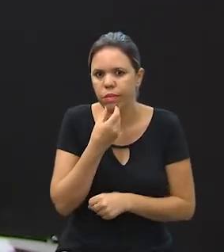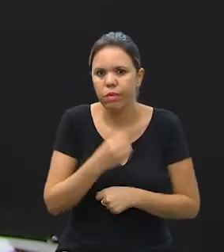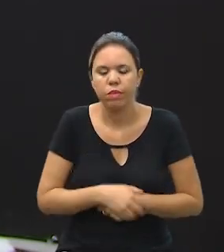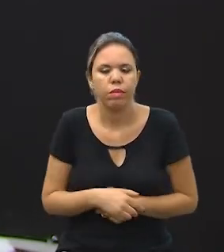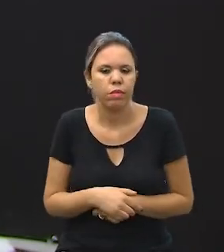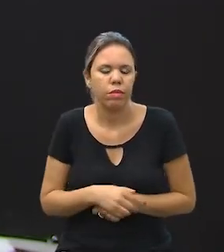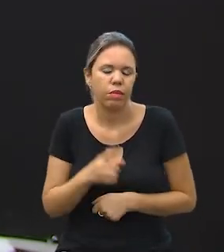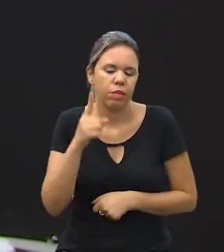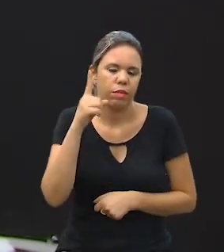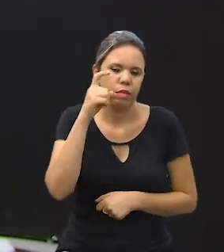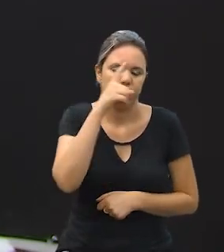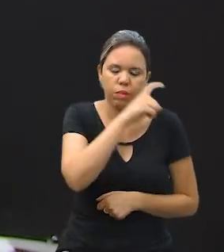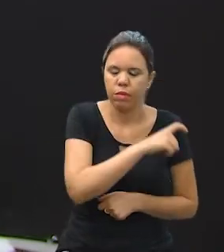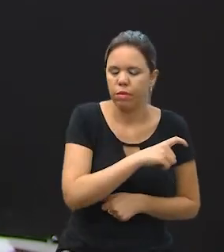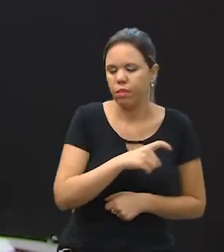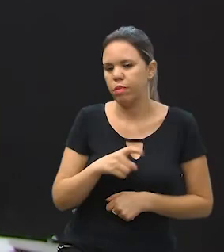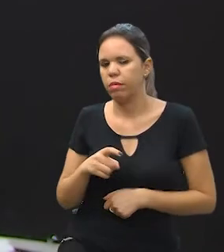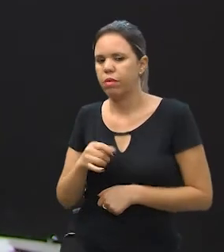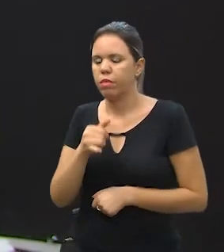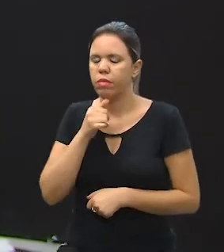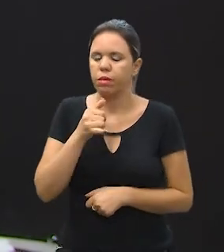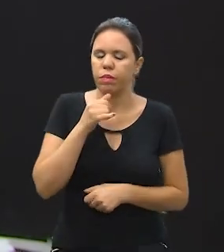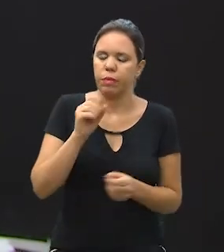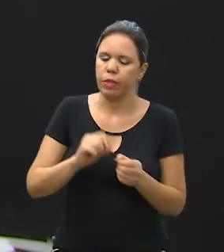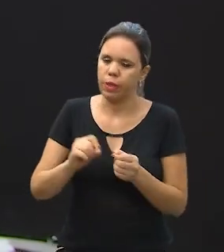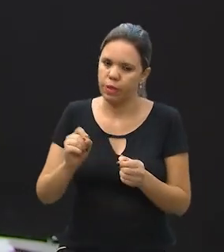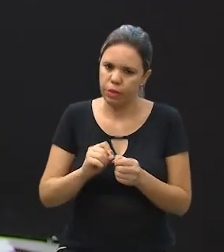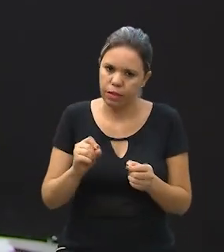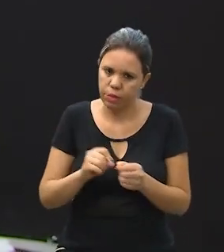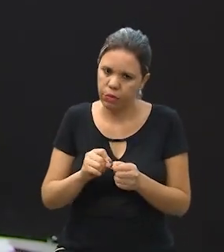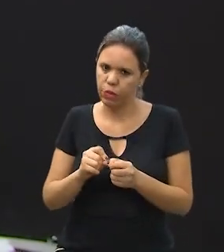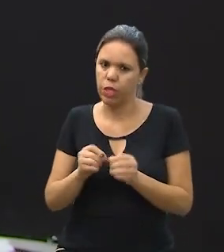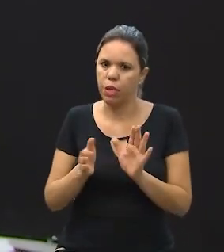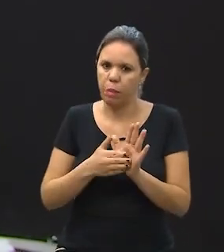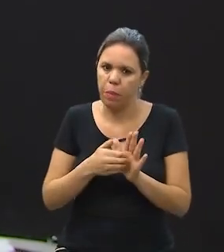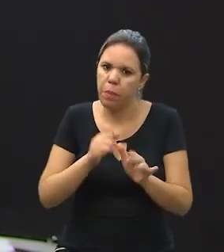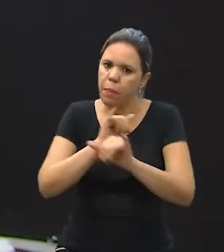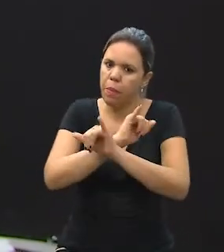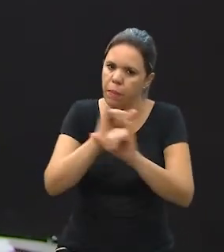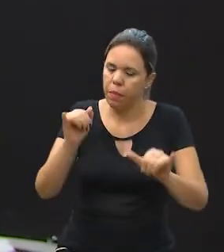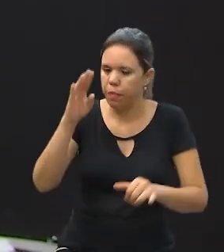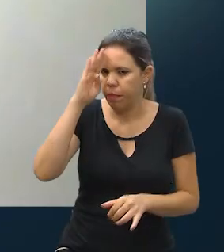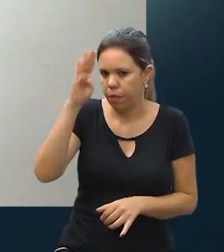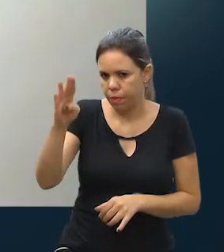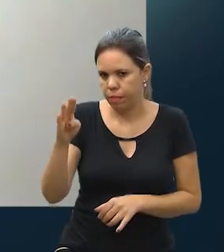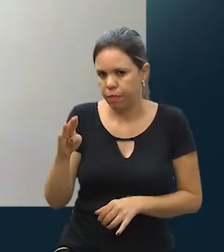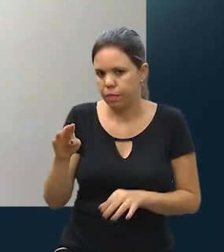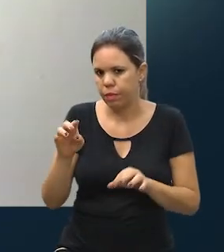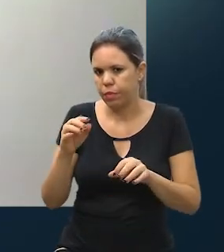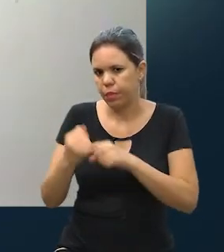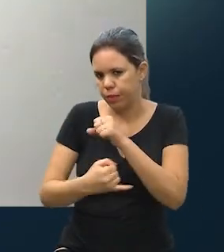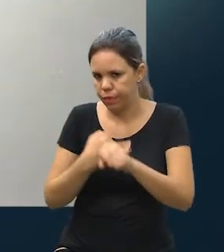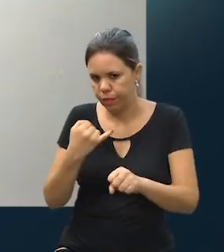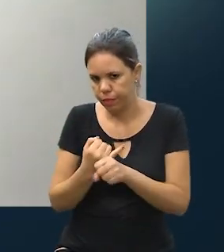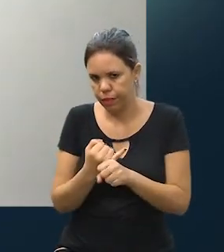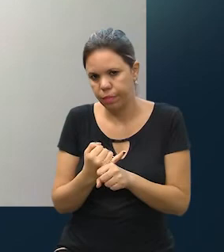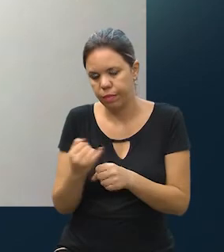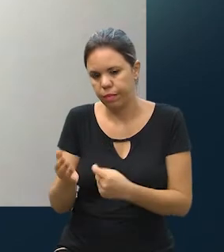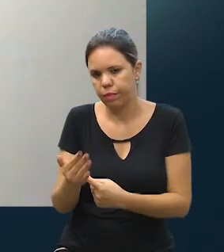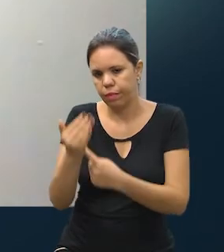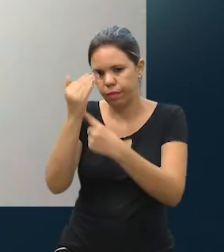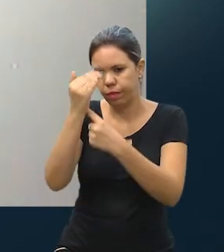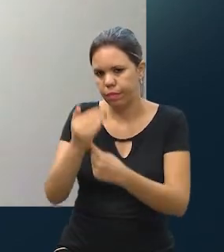a dificuldade de fazer um marketing, principalmente no mundo digital, né? Que o